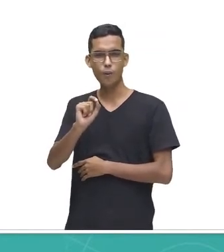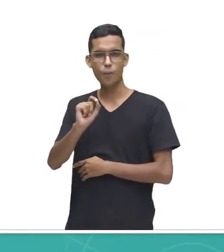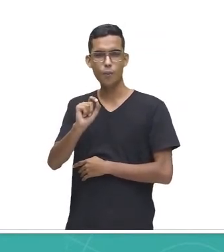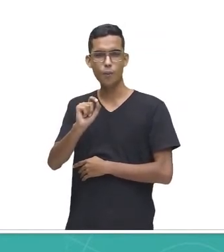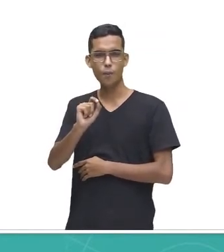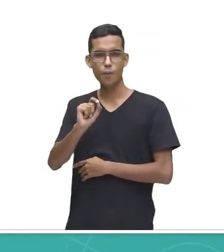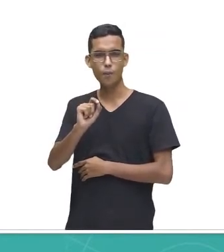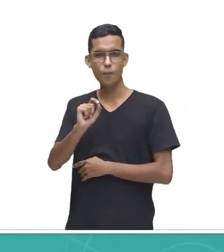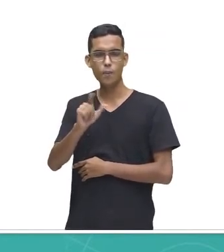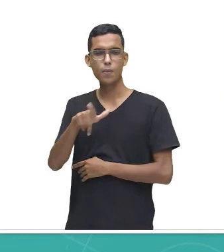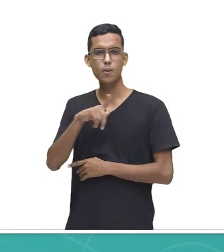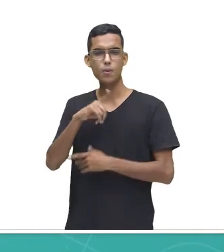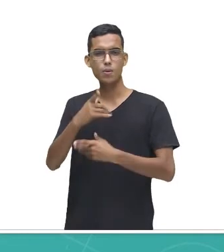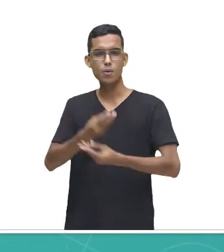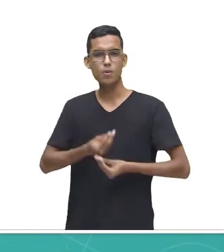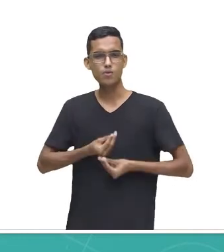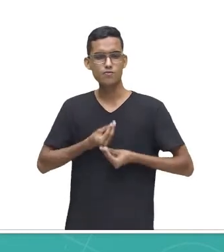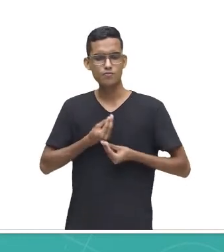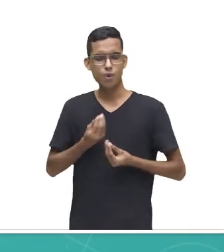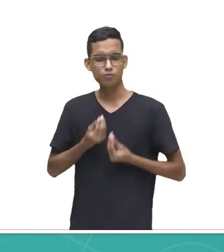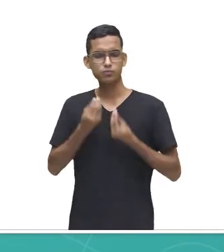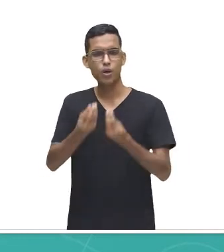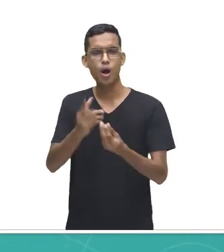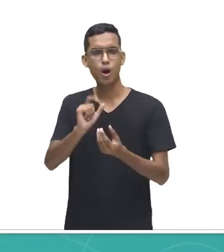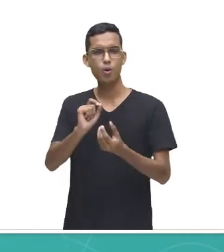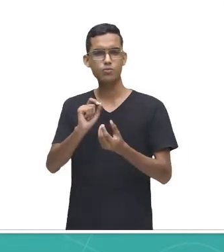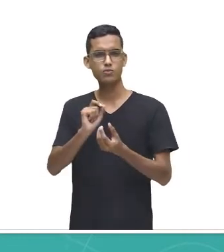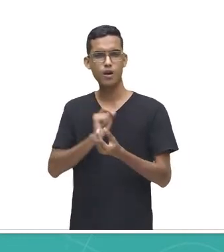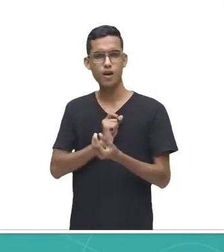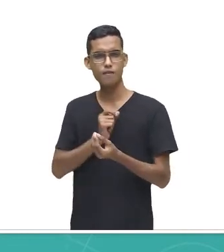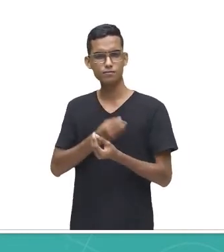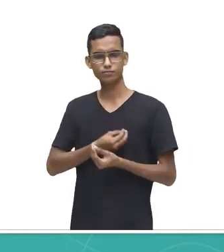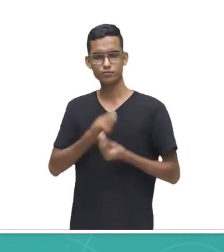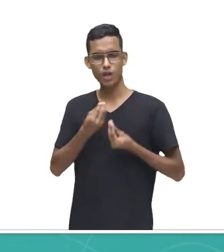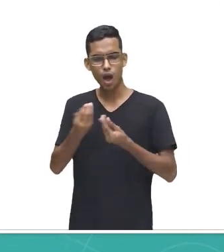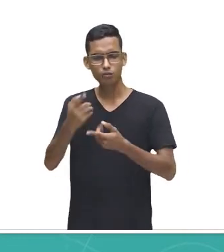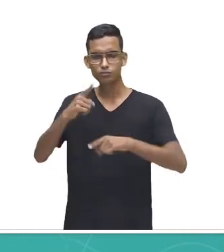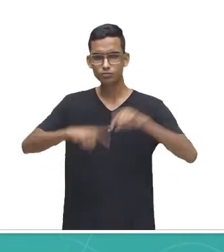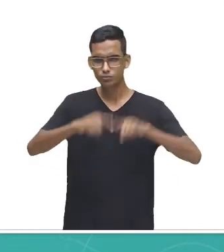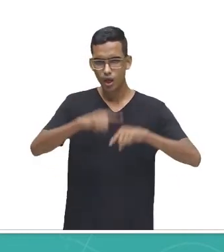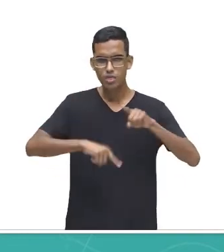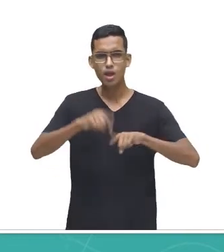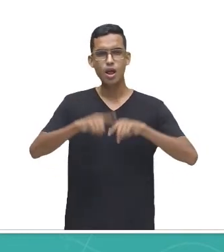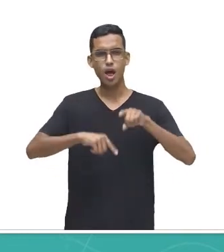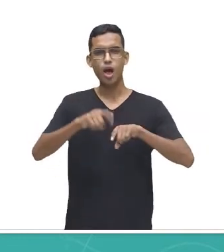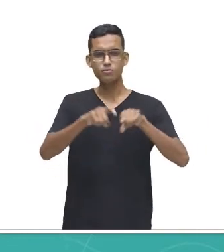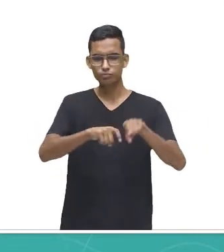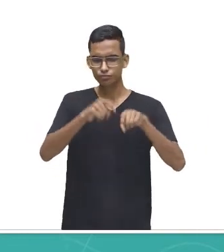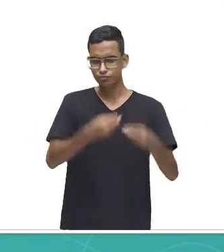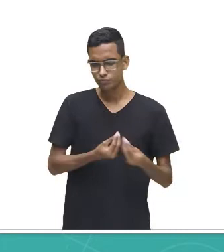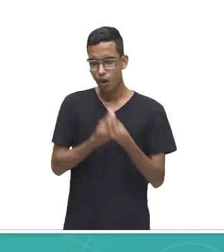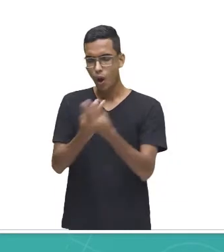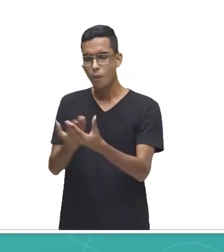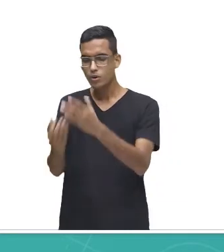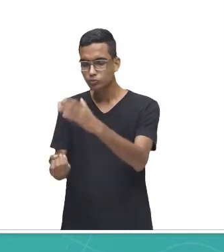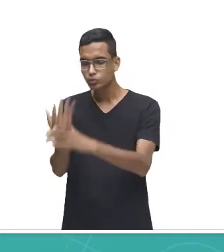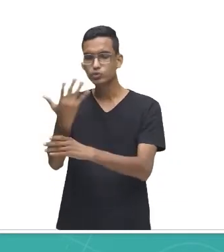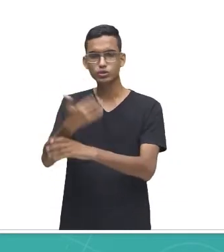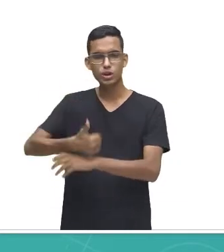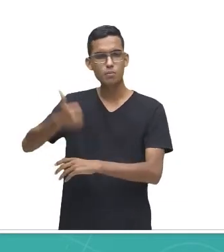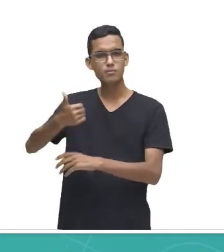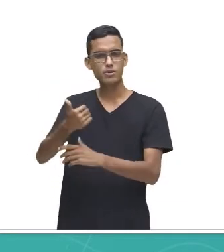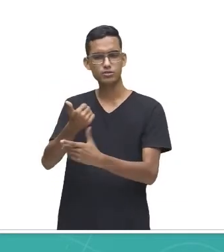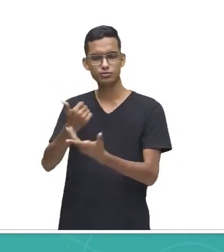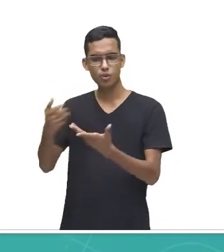e oxigênio para o surgimento das primeiras comunidades, das primeiras cidades. E